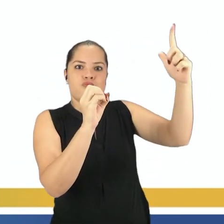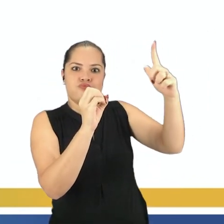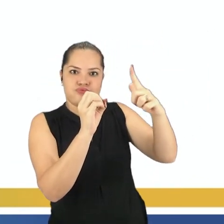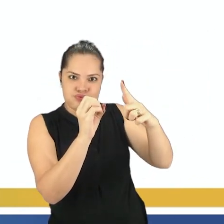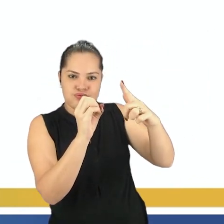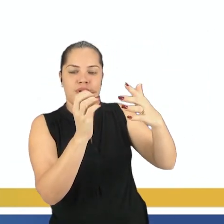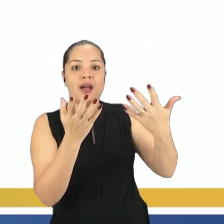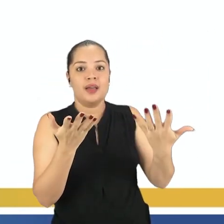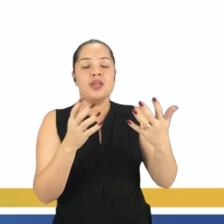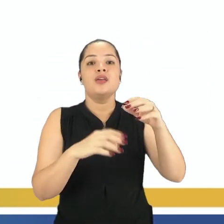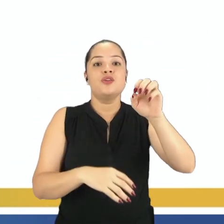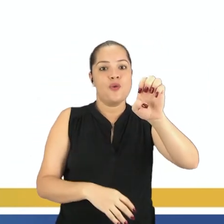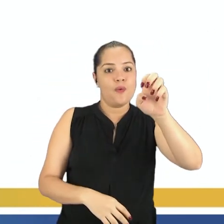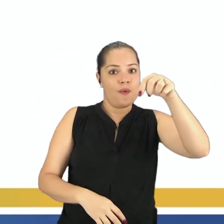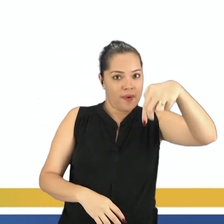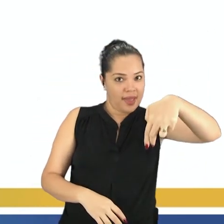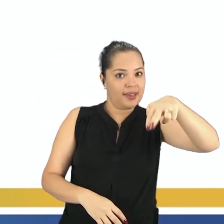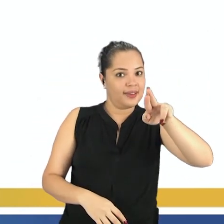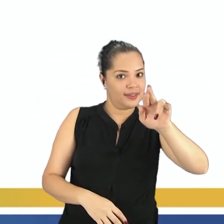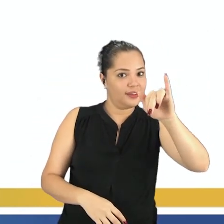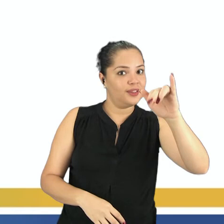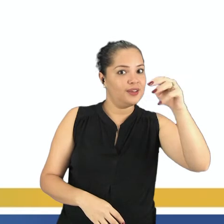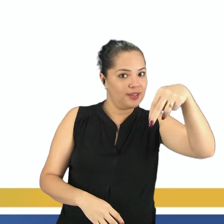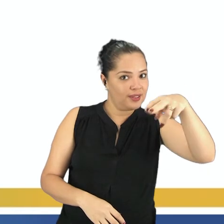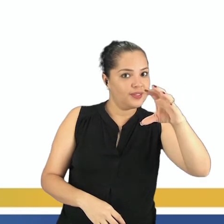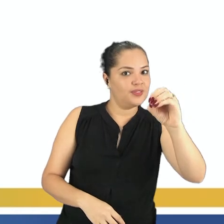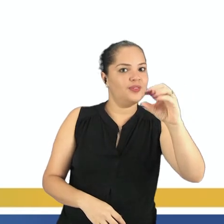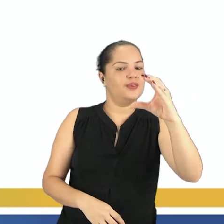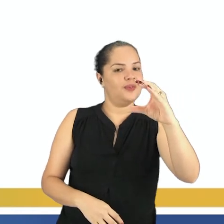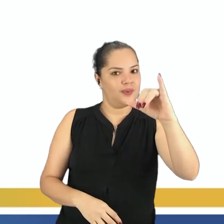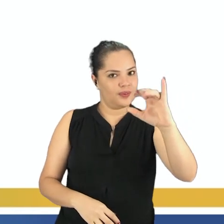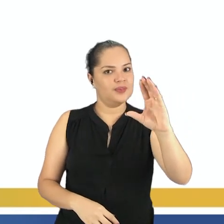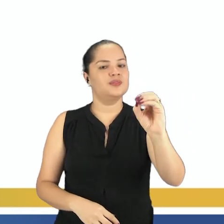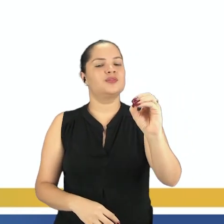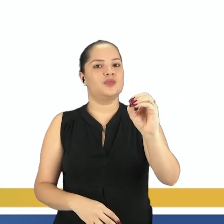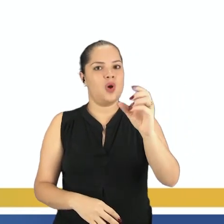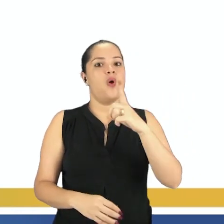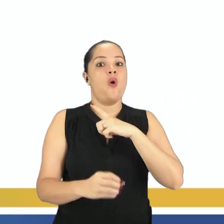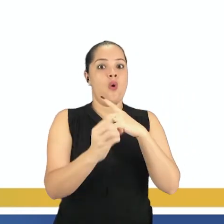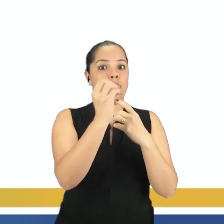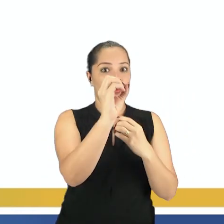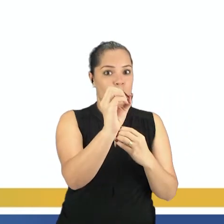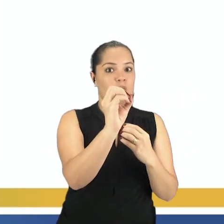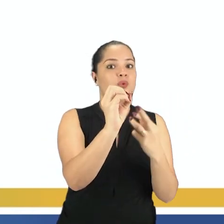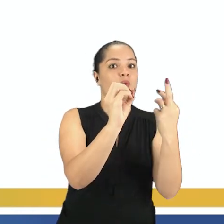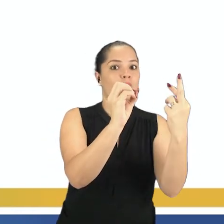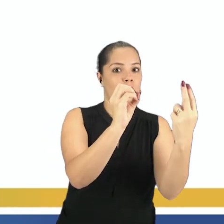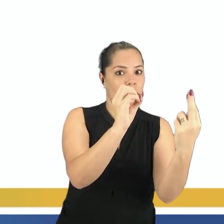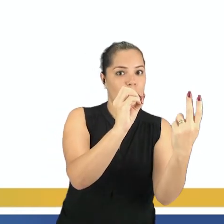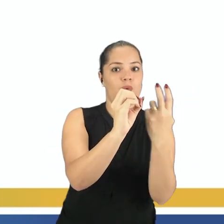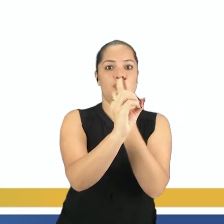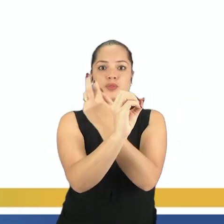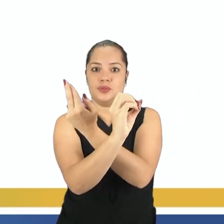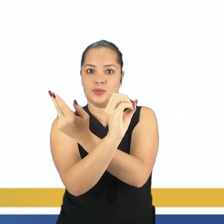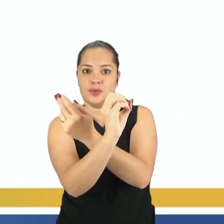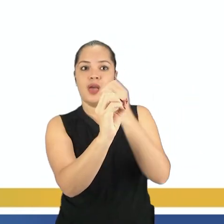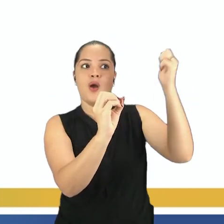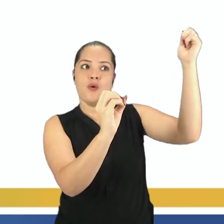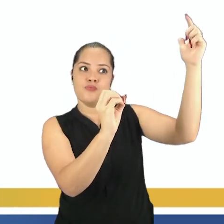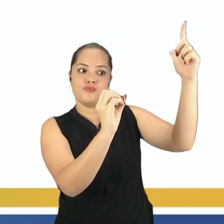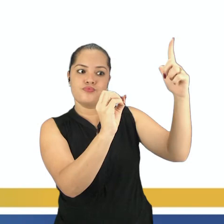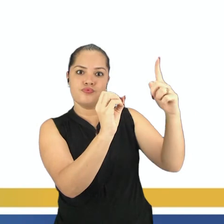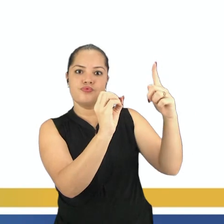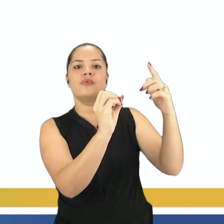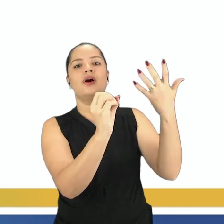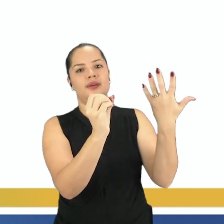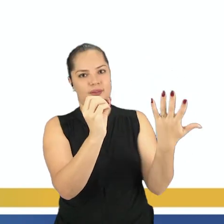equinócio, é o momento em que a Terra não está tão inclinada. Então, os dois hemisférios recebem a mesma, se não a mesma, né, quantidades parecidas de energia, tá